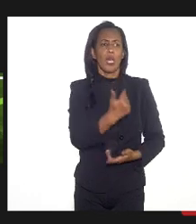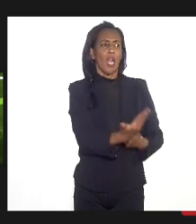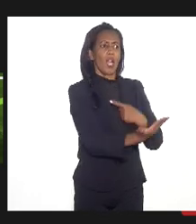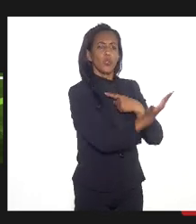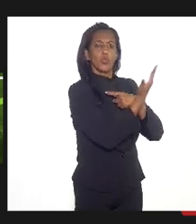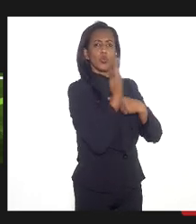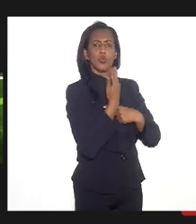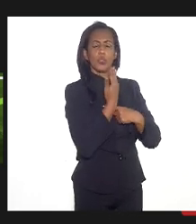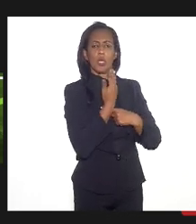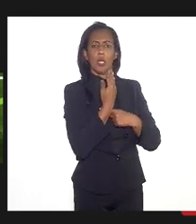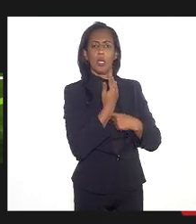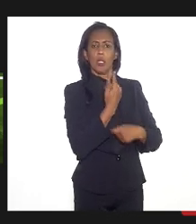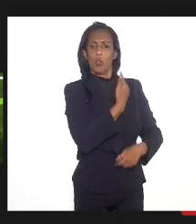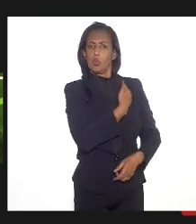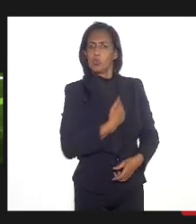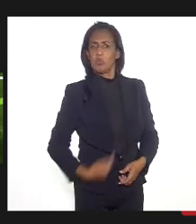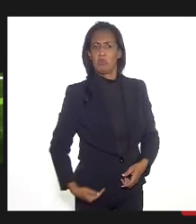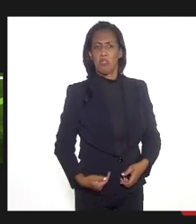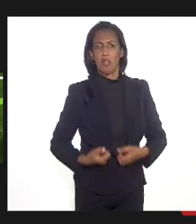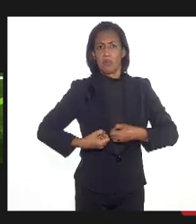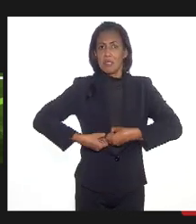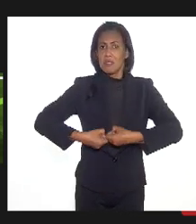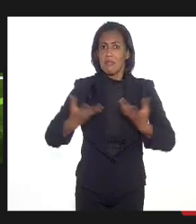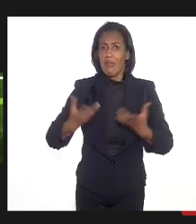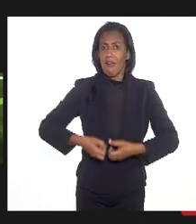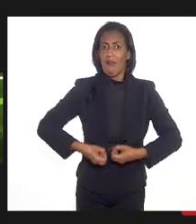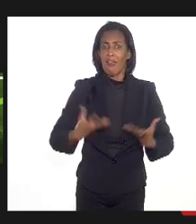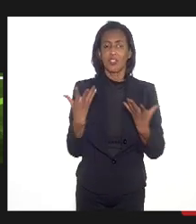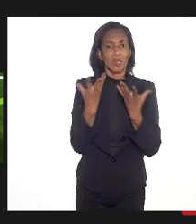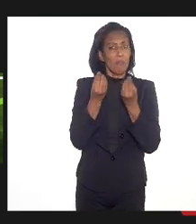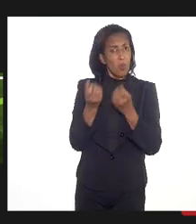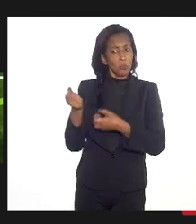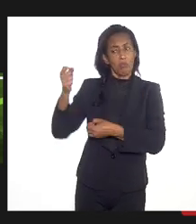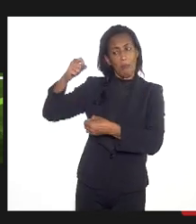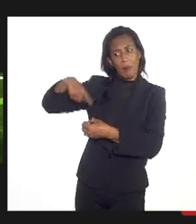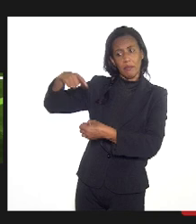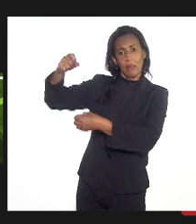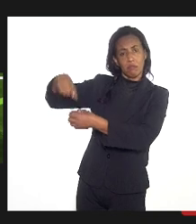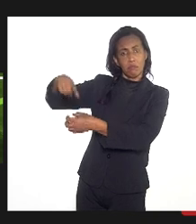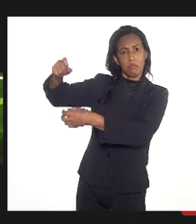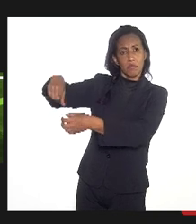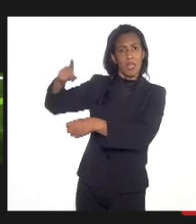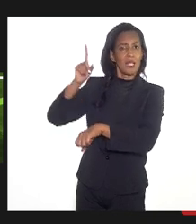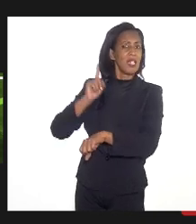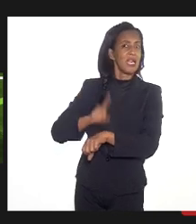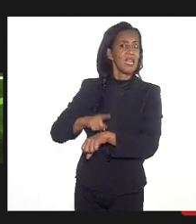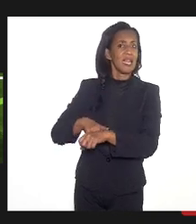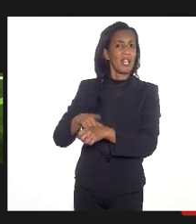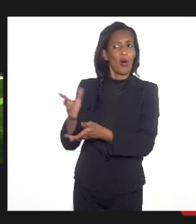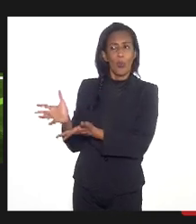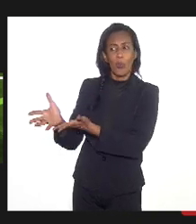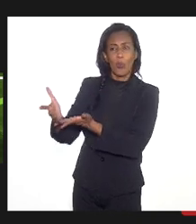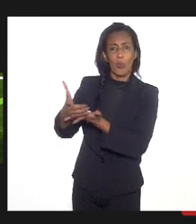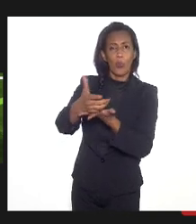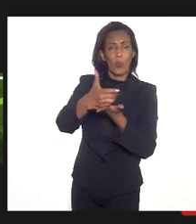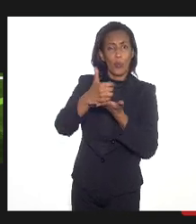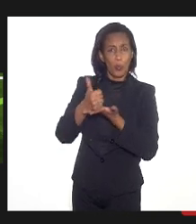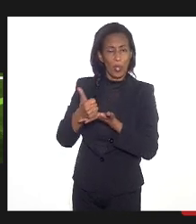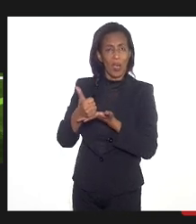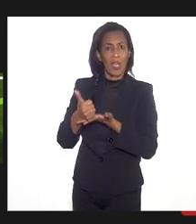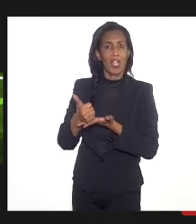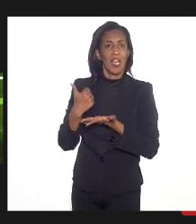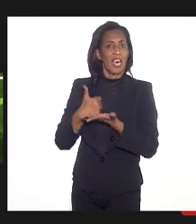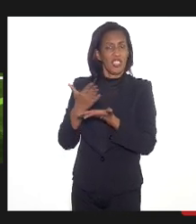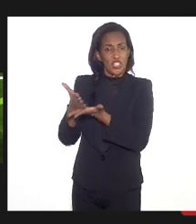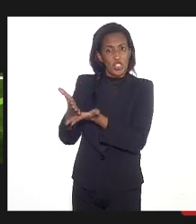para plantar, se gasta muito para plantar, e na hora da colheita a gente tira do